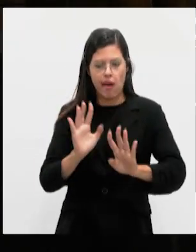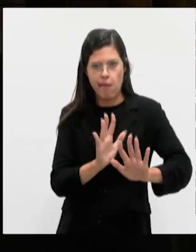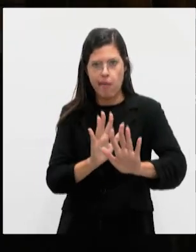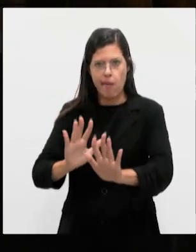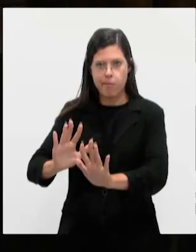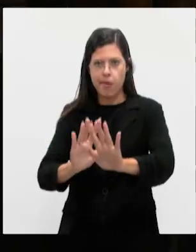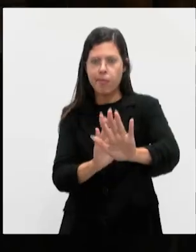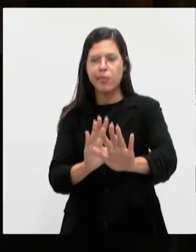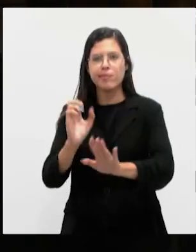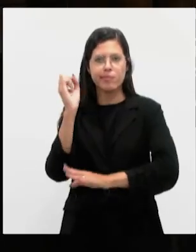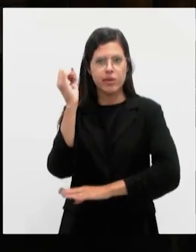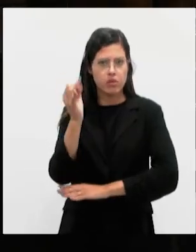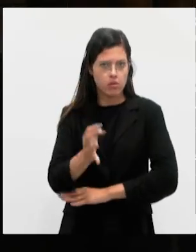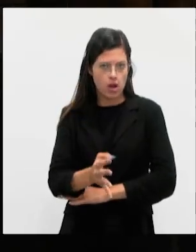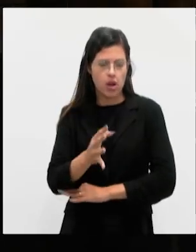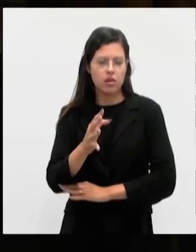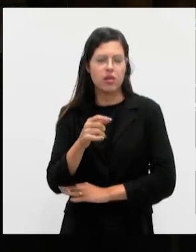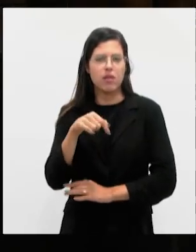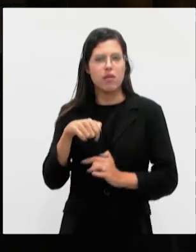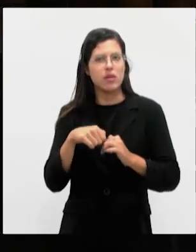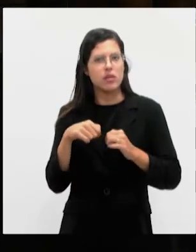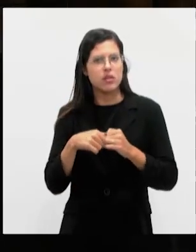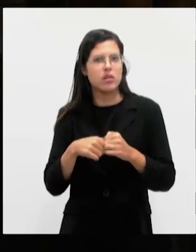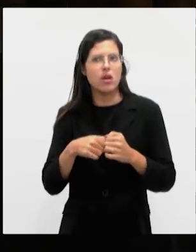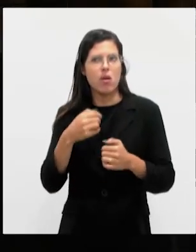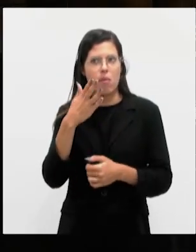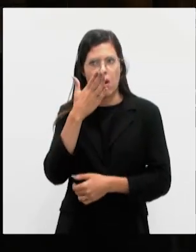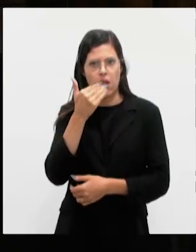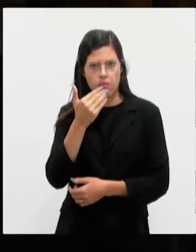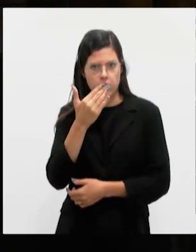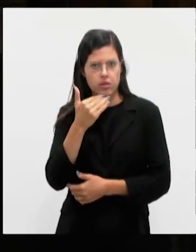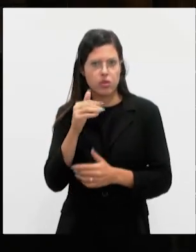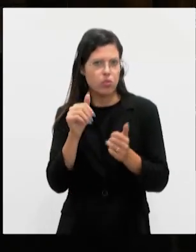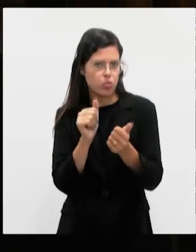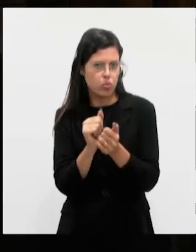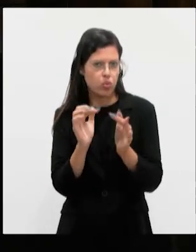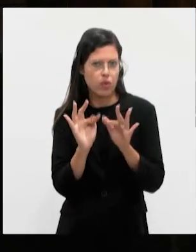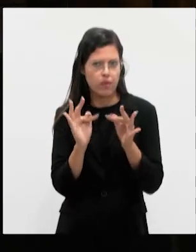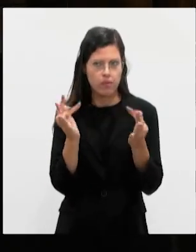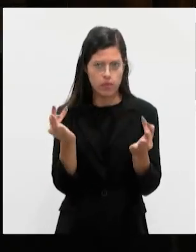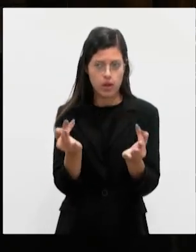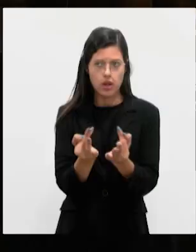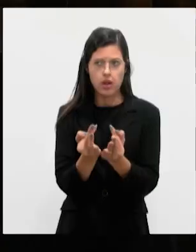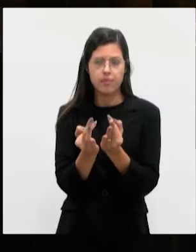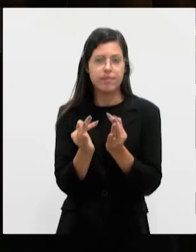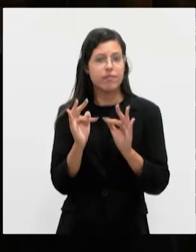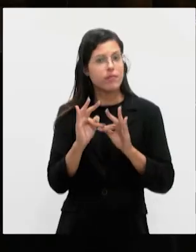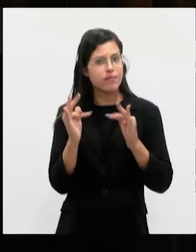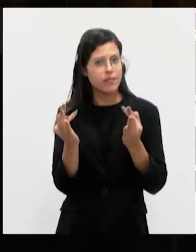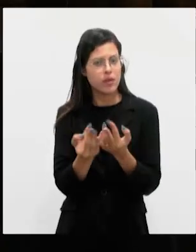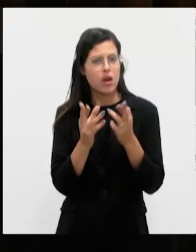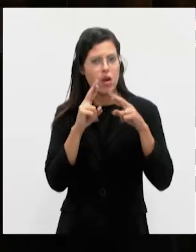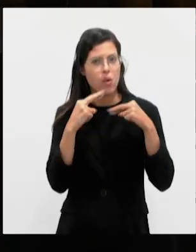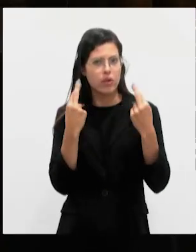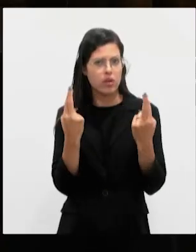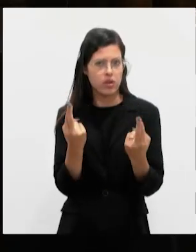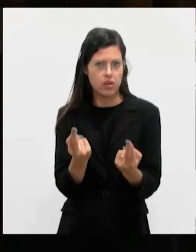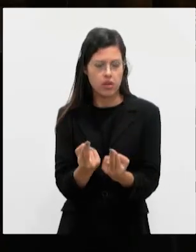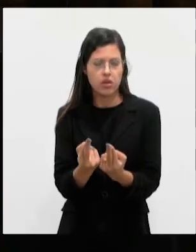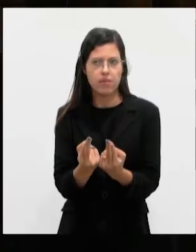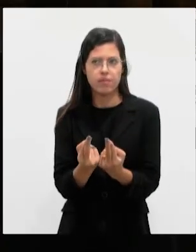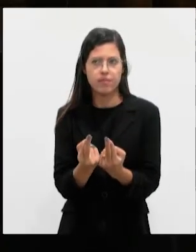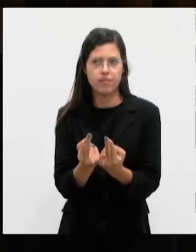deserto, fazerem aquela ceia com a família. A família estava reunida ali,